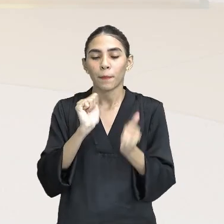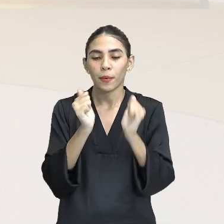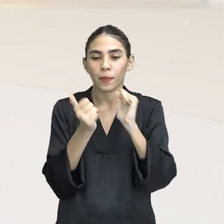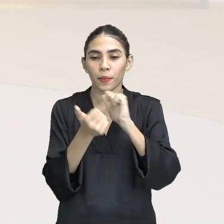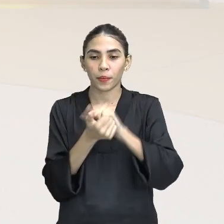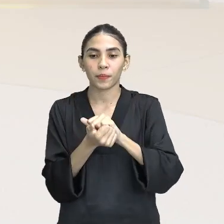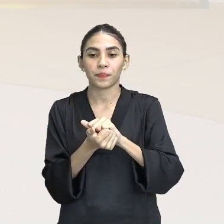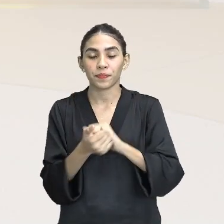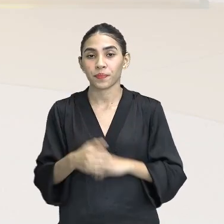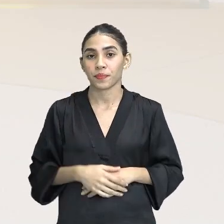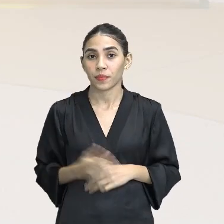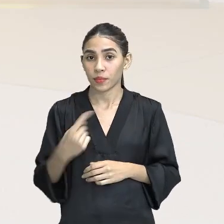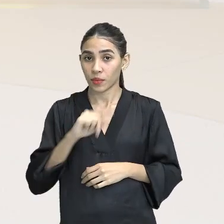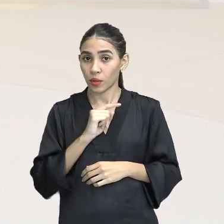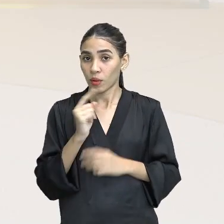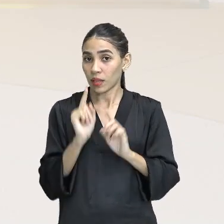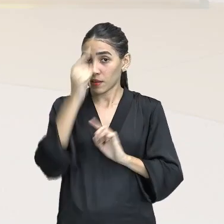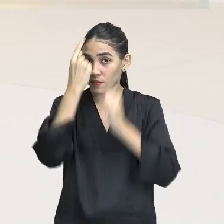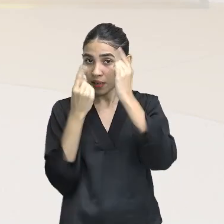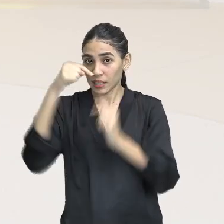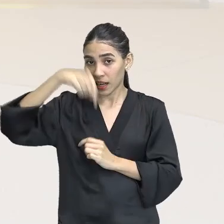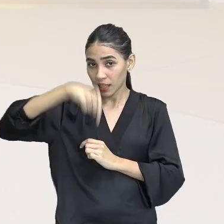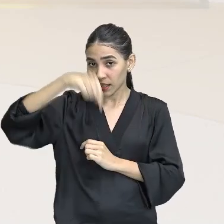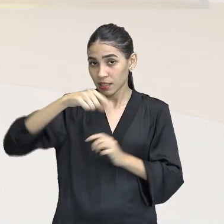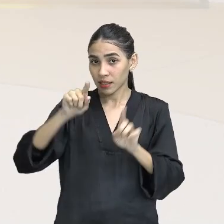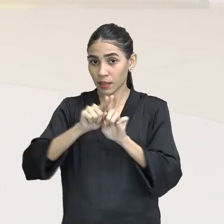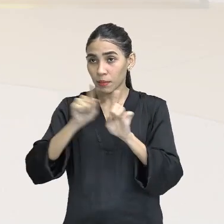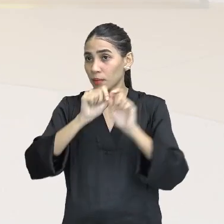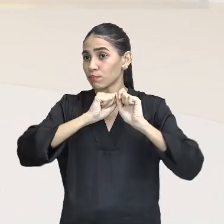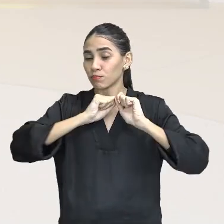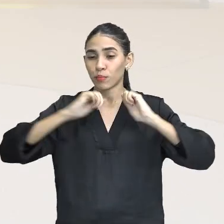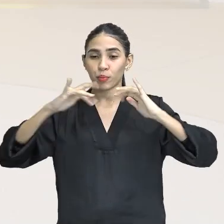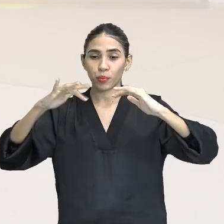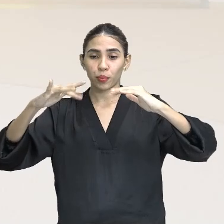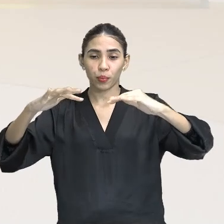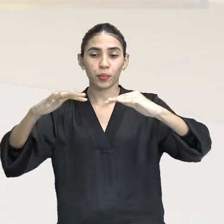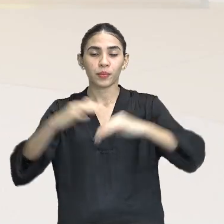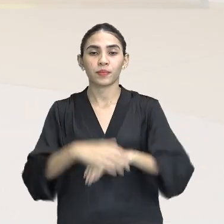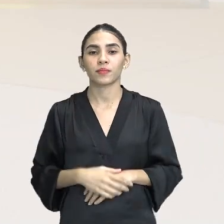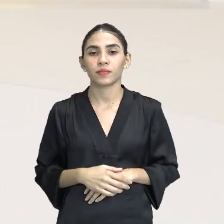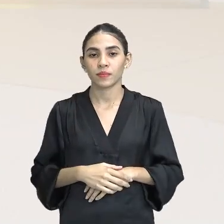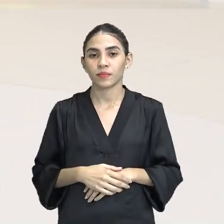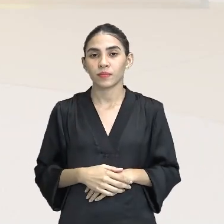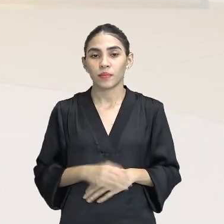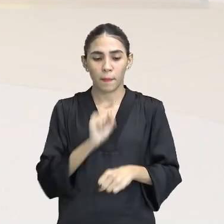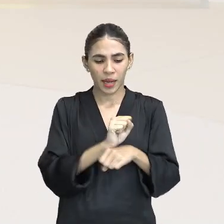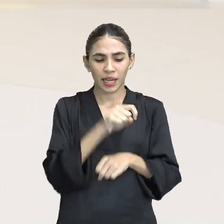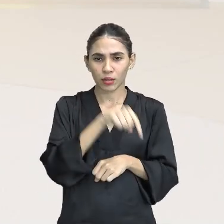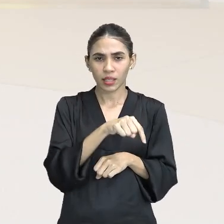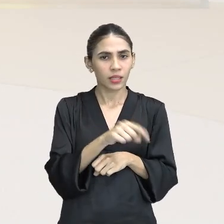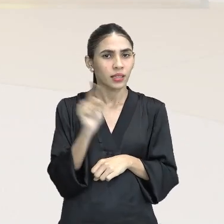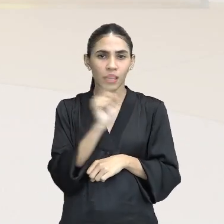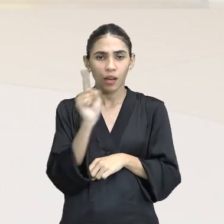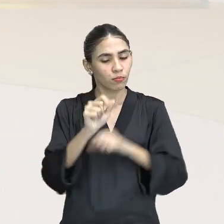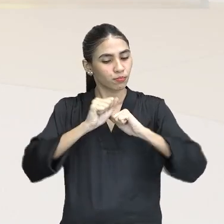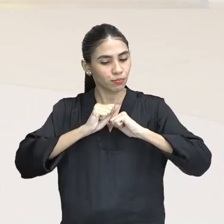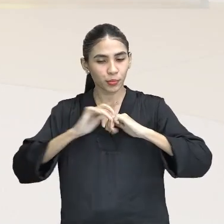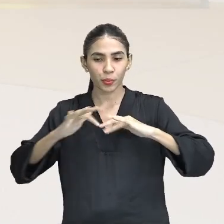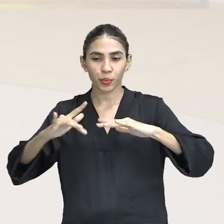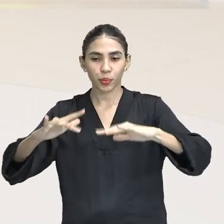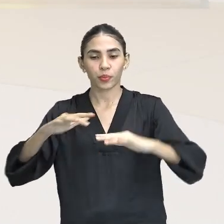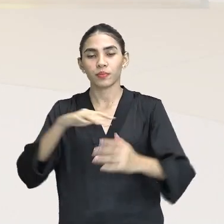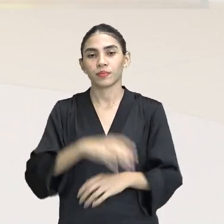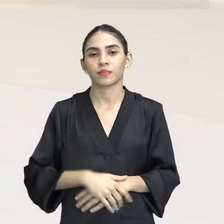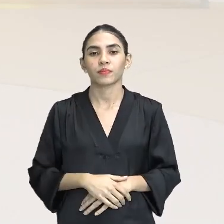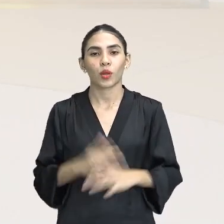essas inovações. Então, o que a gente inventa aqui também, vai embora. Não fica só aqui, né? Nós não inventamos só para nós, nós inventamos para o